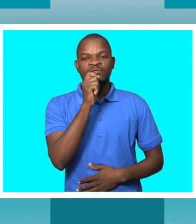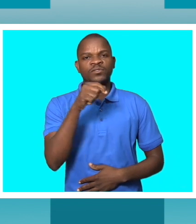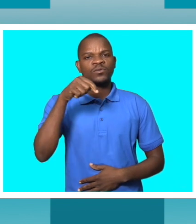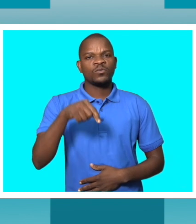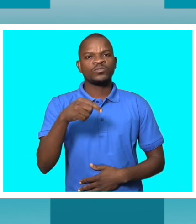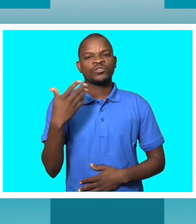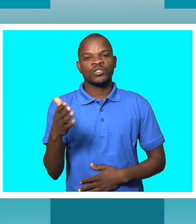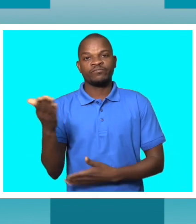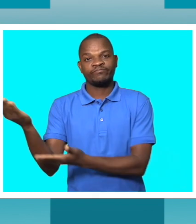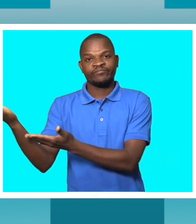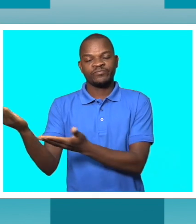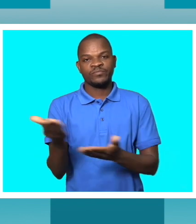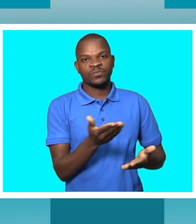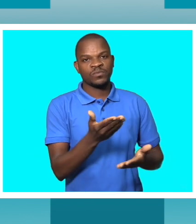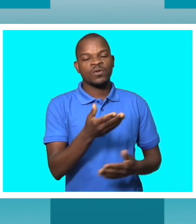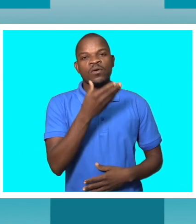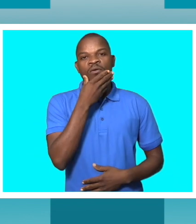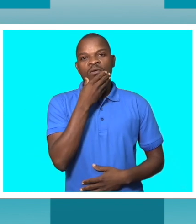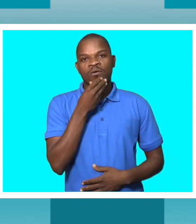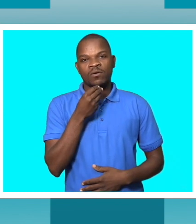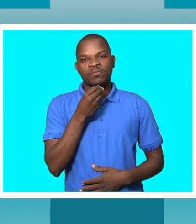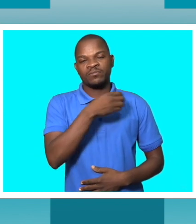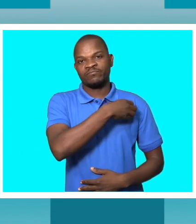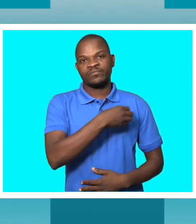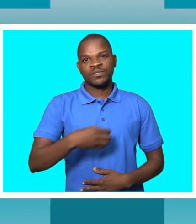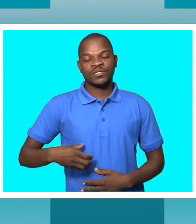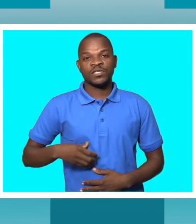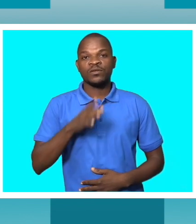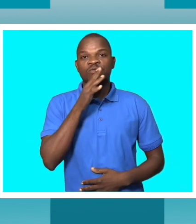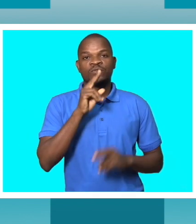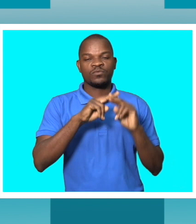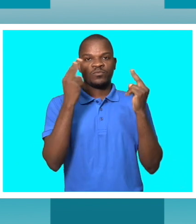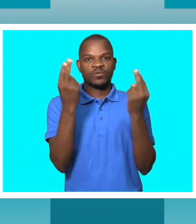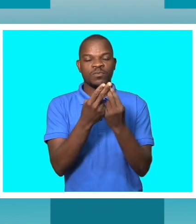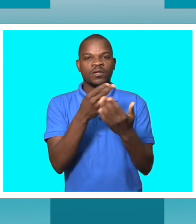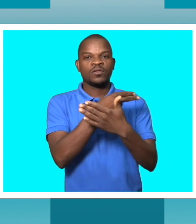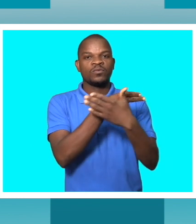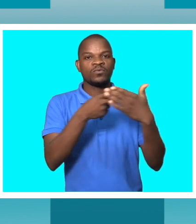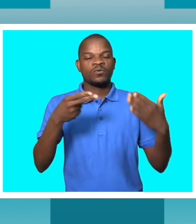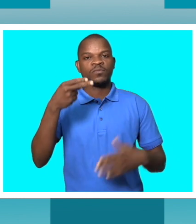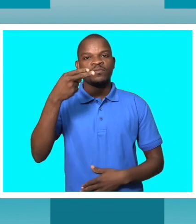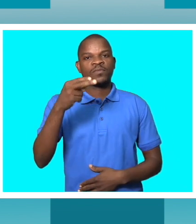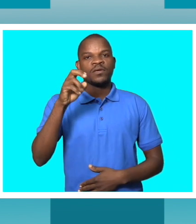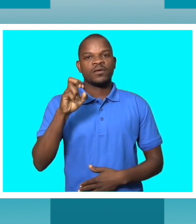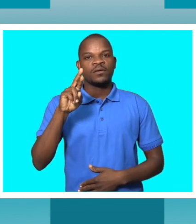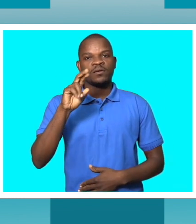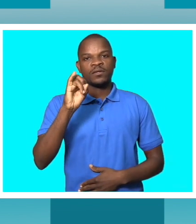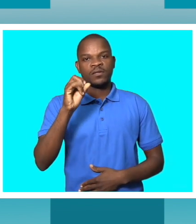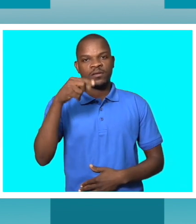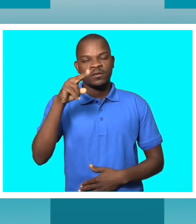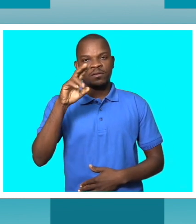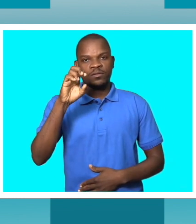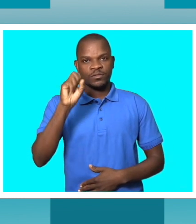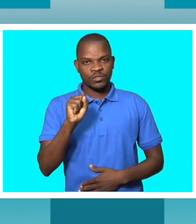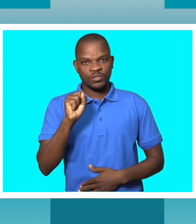entrevista. Hoje recebemos em estúdio o senhor presidente Enrique Albino Machava e dele do